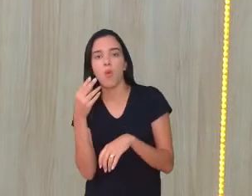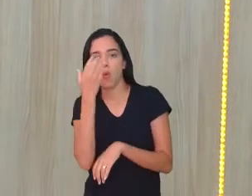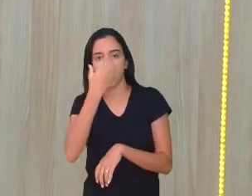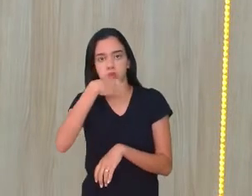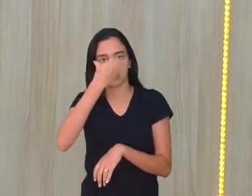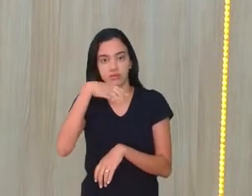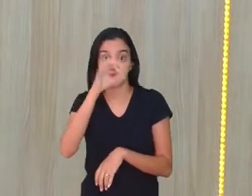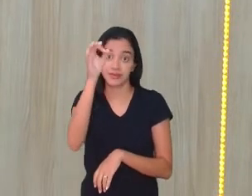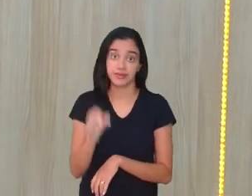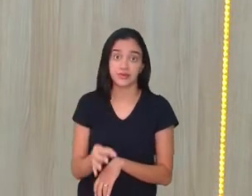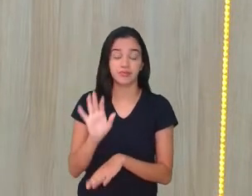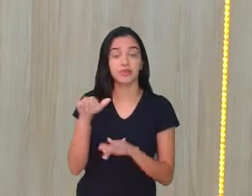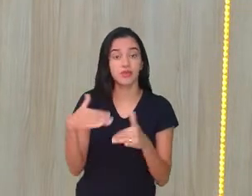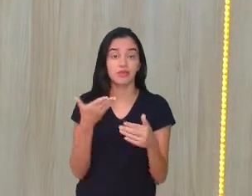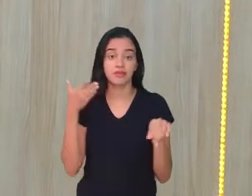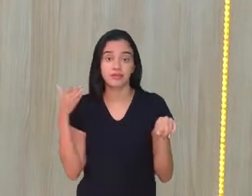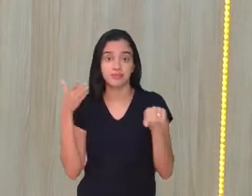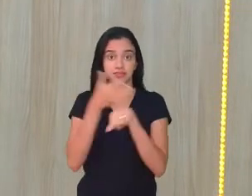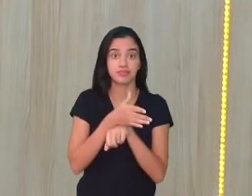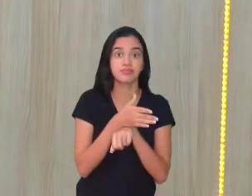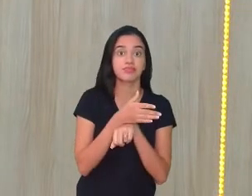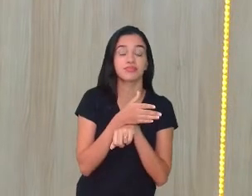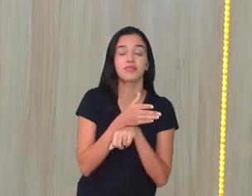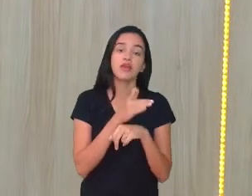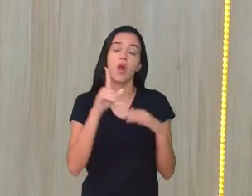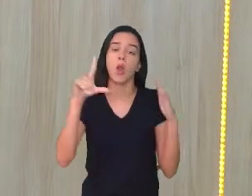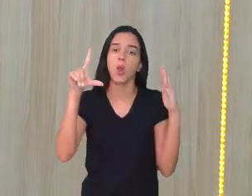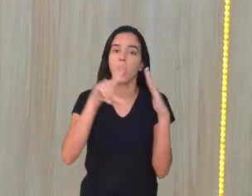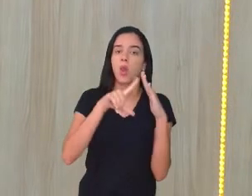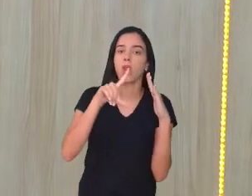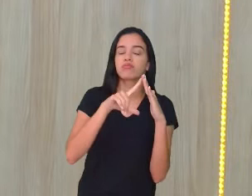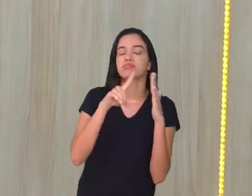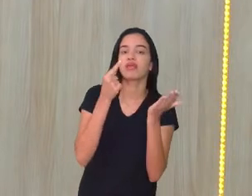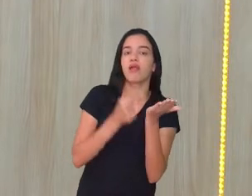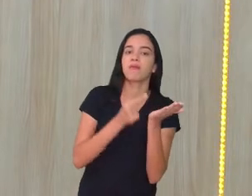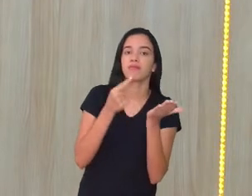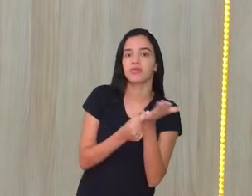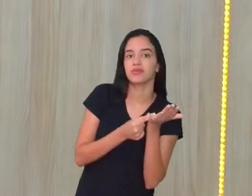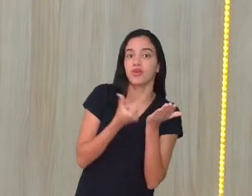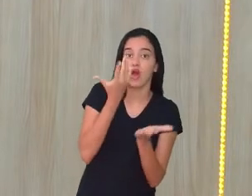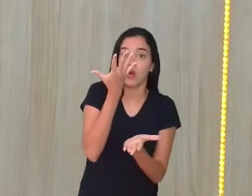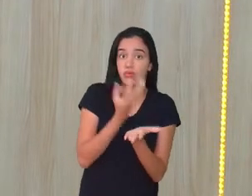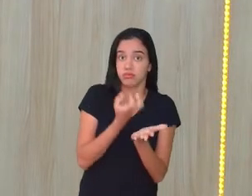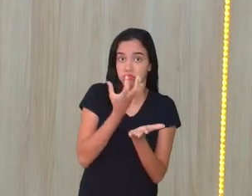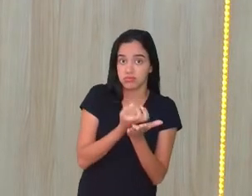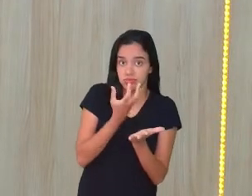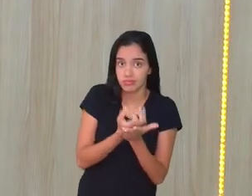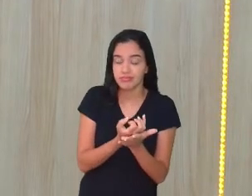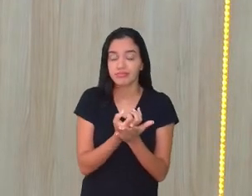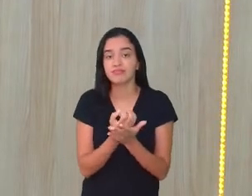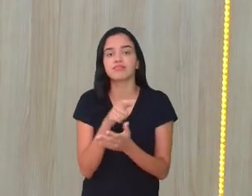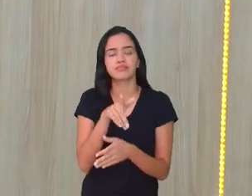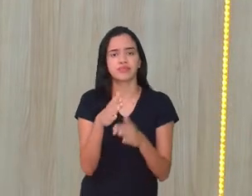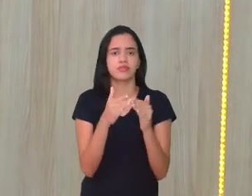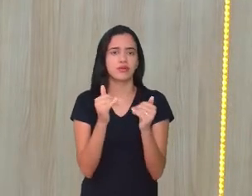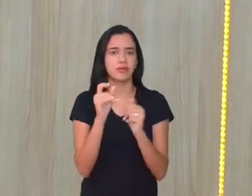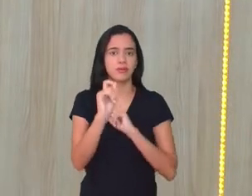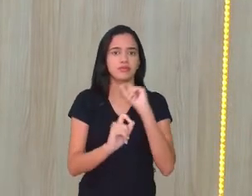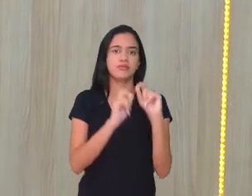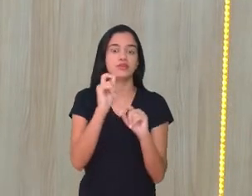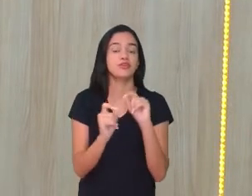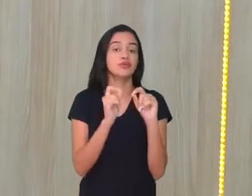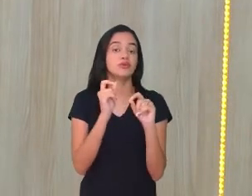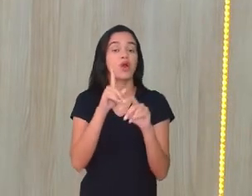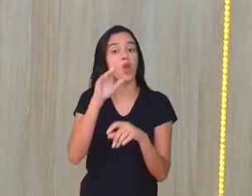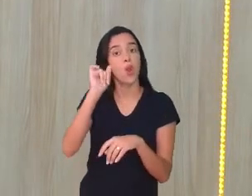certo? E aí você vai ser direcionado para a sua loja de aplicativo, faz o download, quando você fizer o download, vai pedir lá o login e